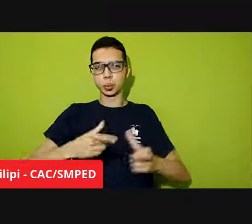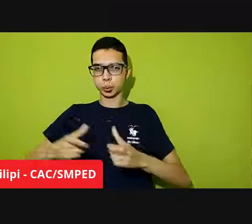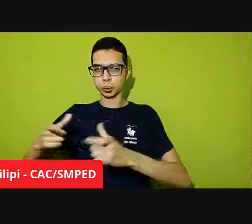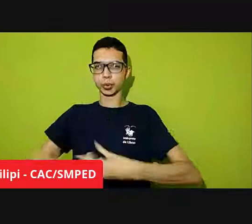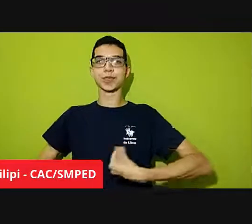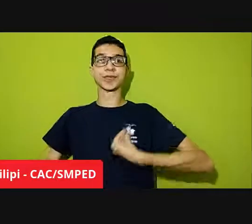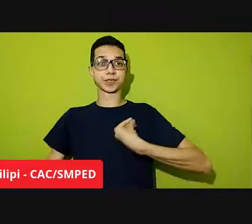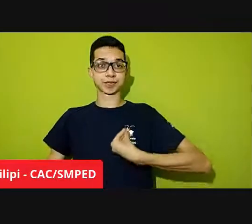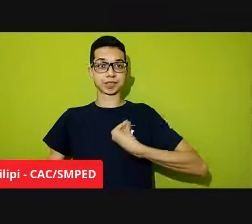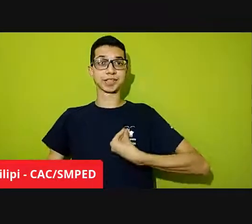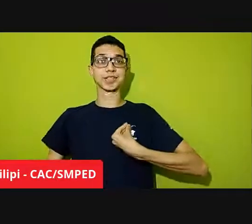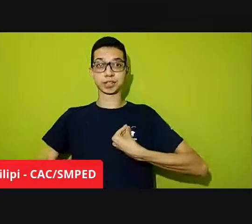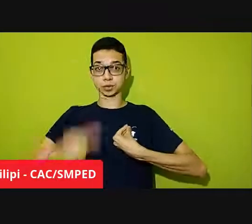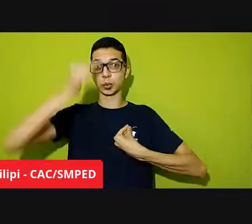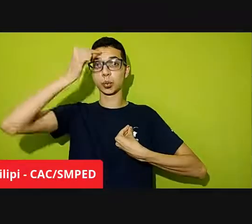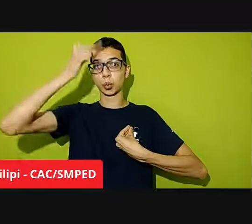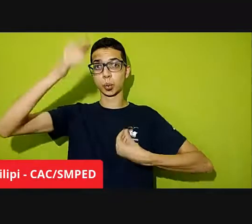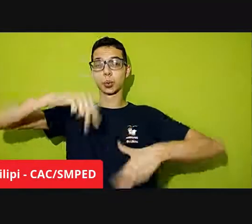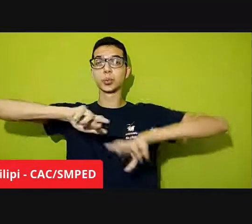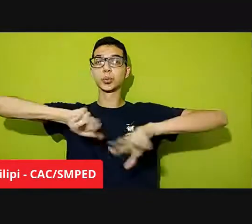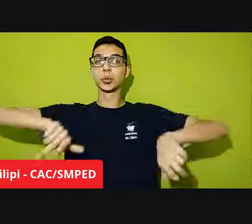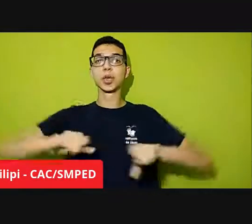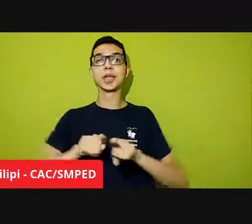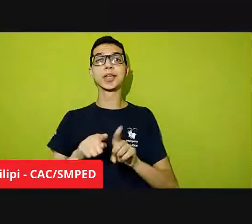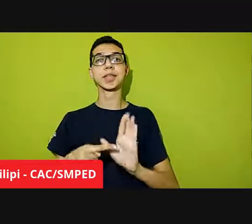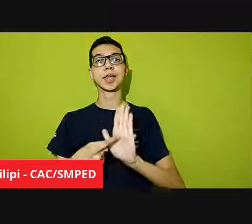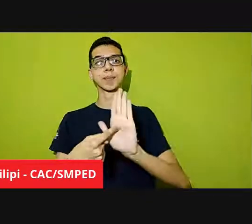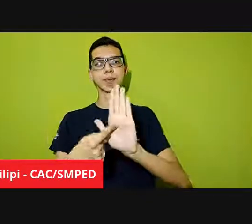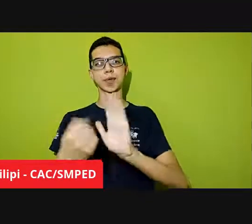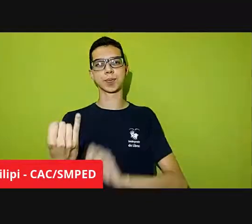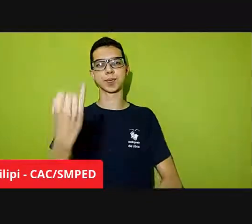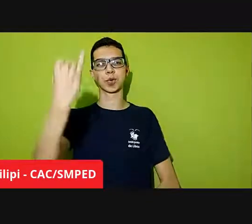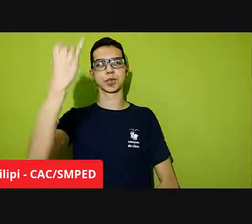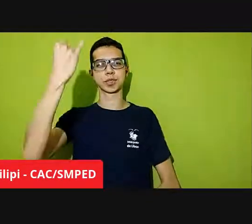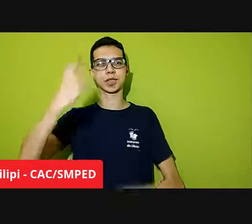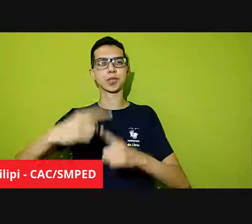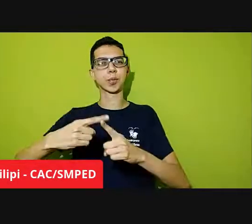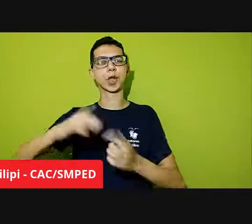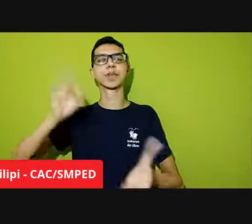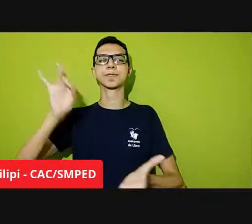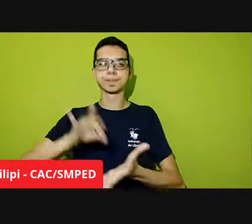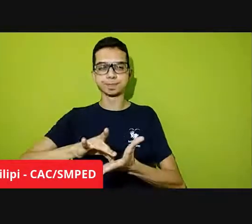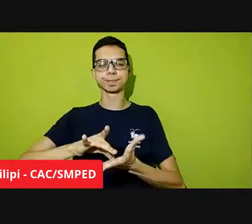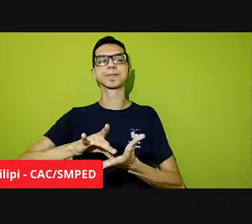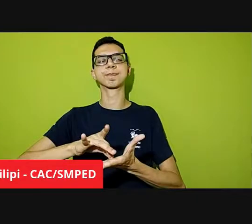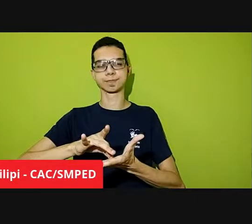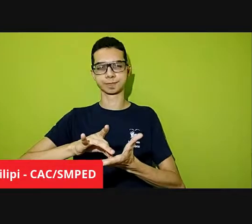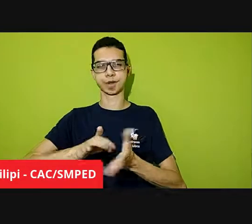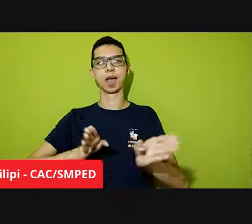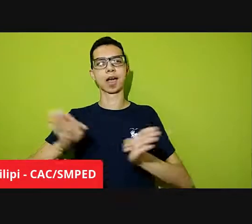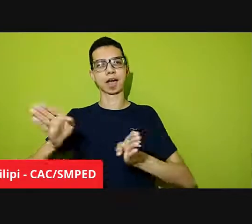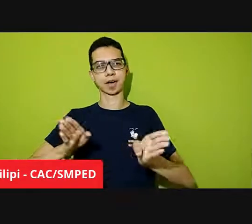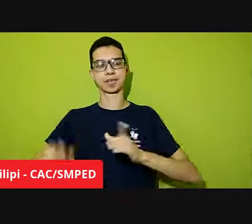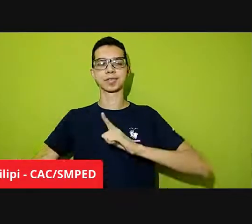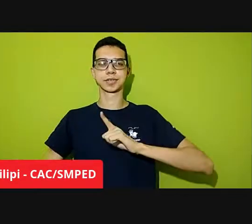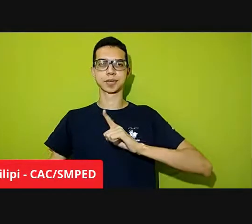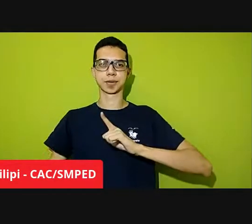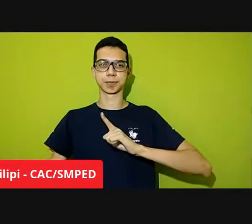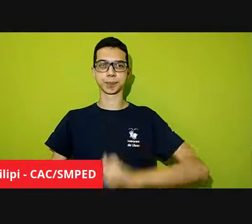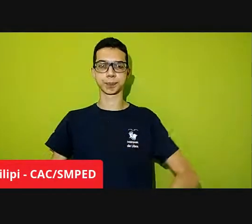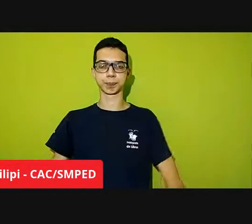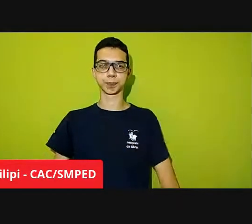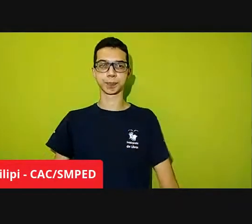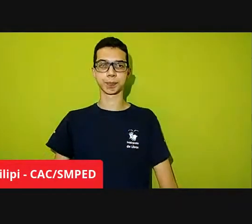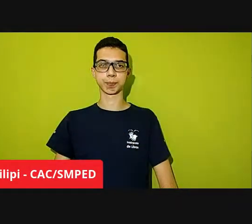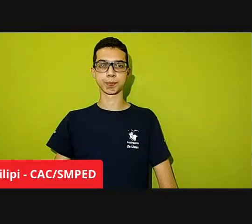nesse universo cultural, e mostrar a importância também de garantir os recursos de acessibilidade. E eu